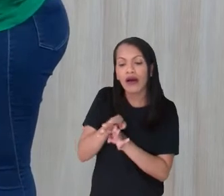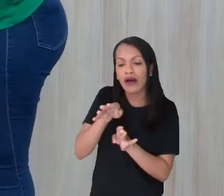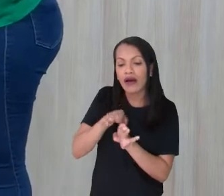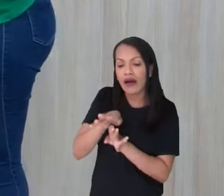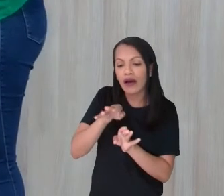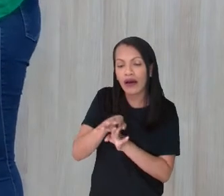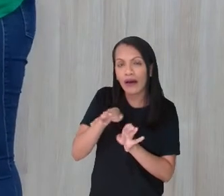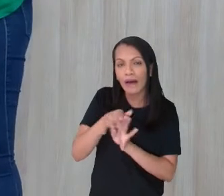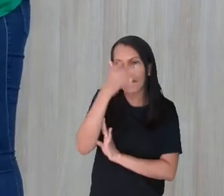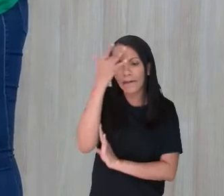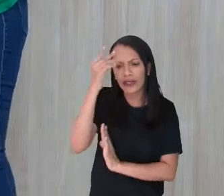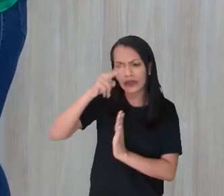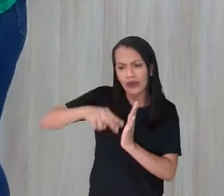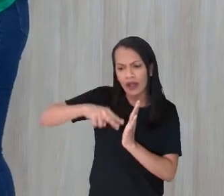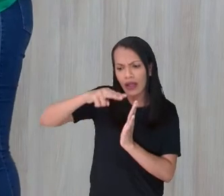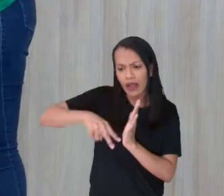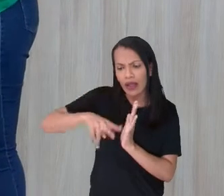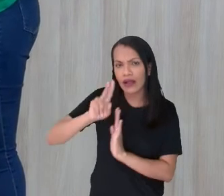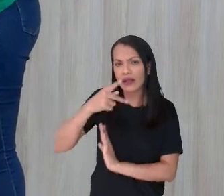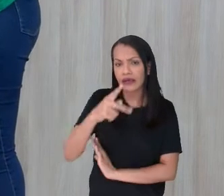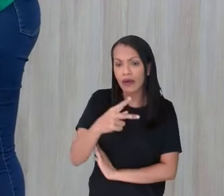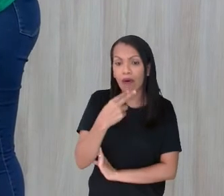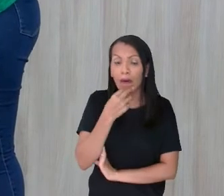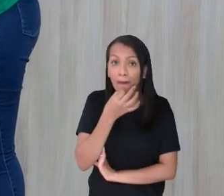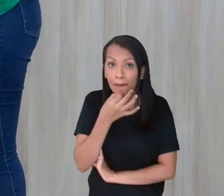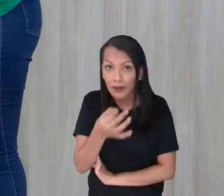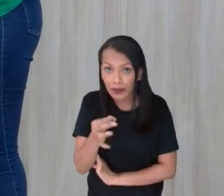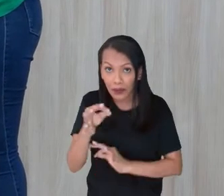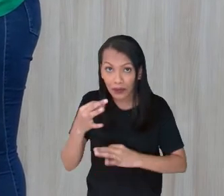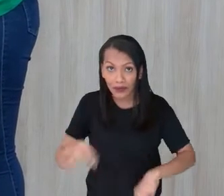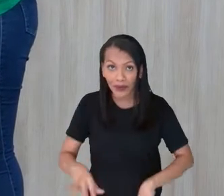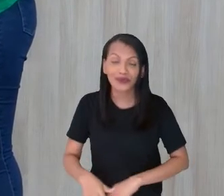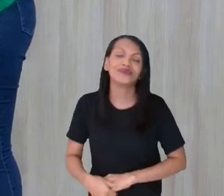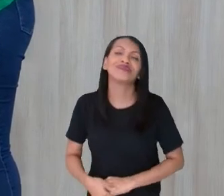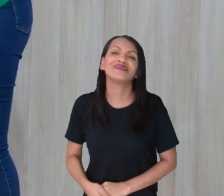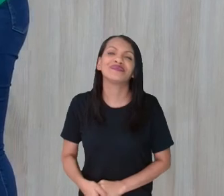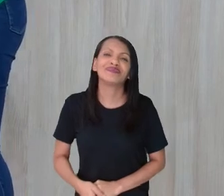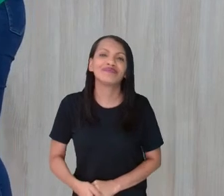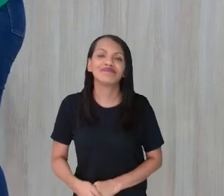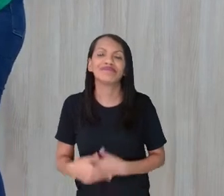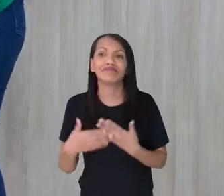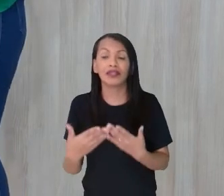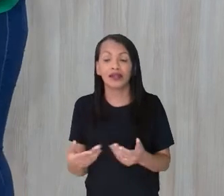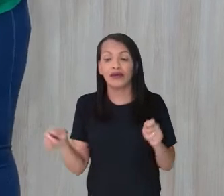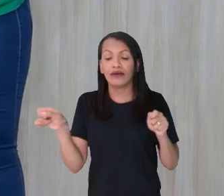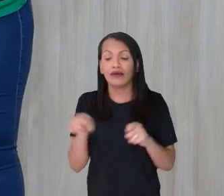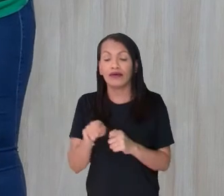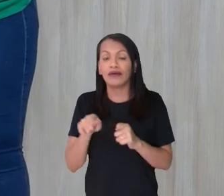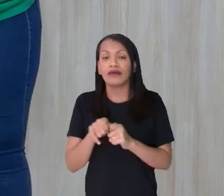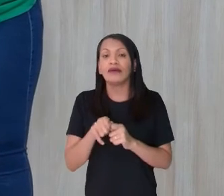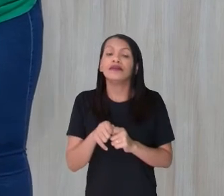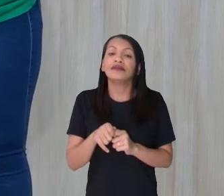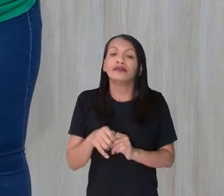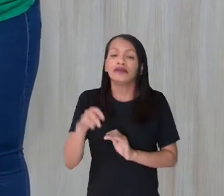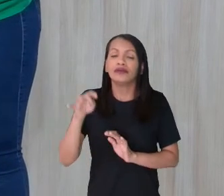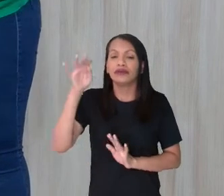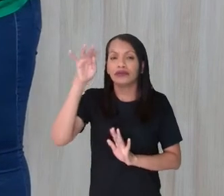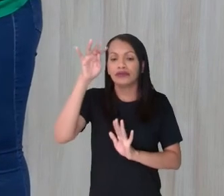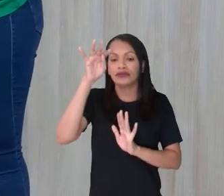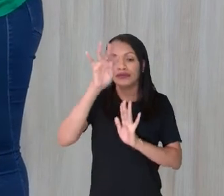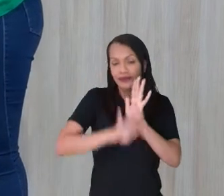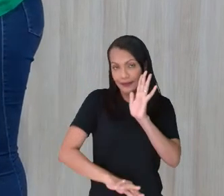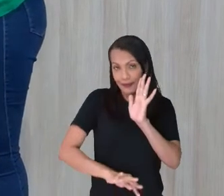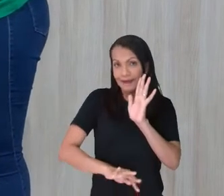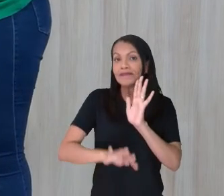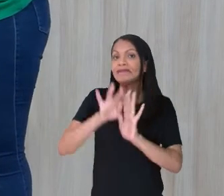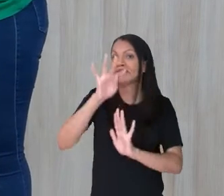leitor da sua opinião. Tudo bem? Então, construir uma tese, a gente já viu o que é